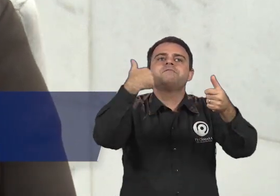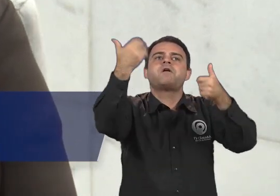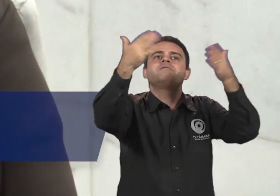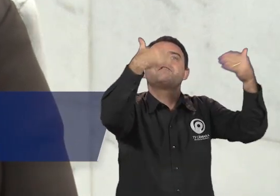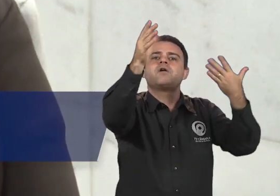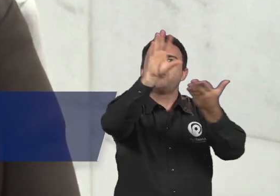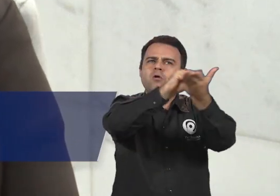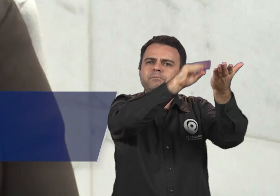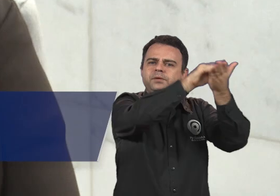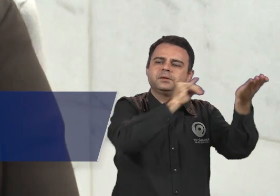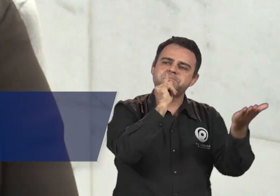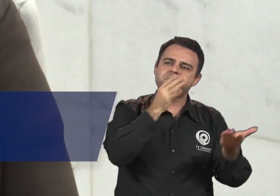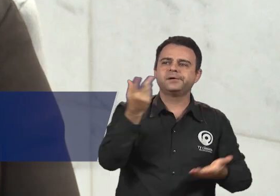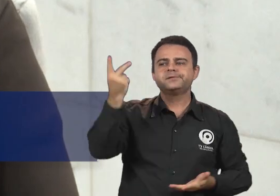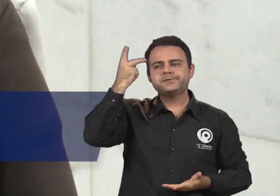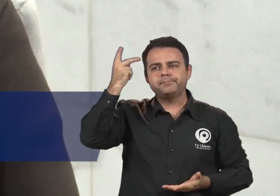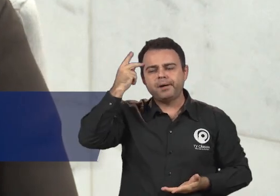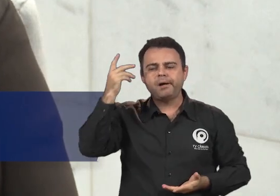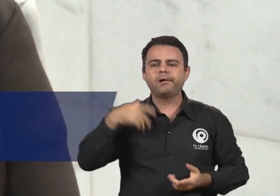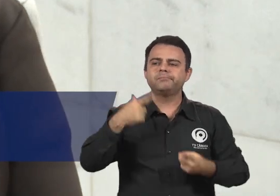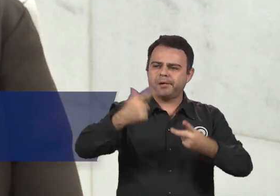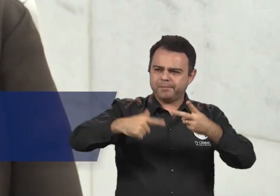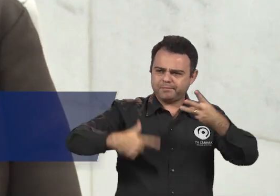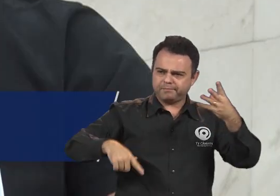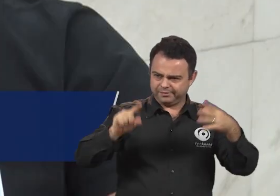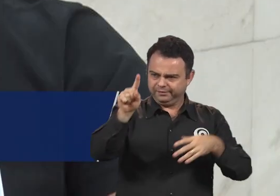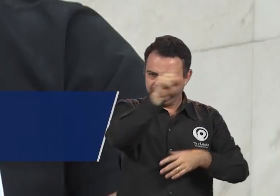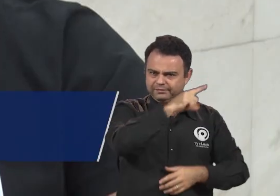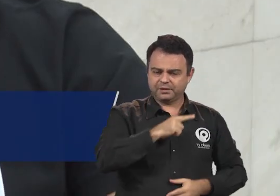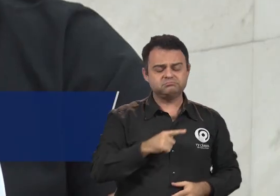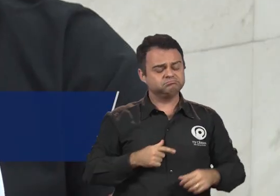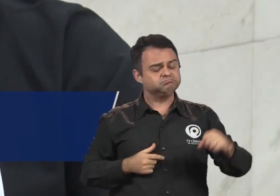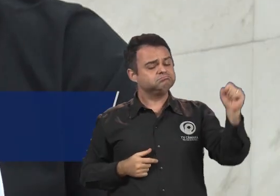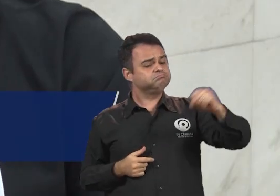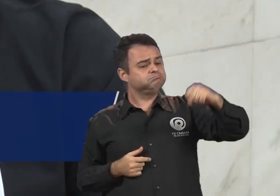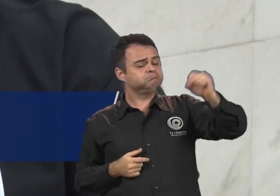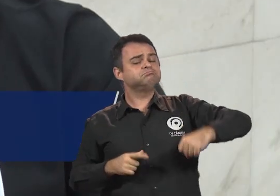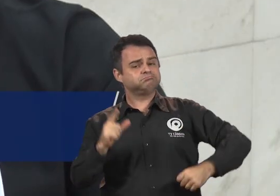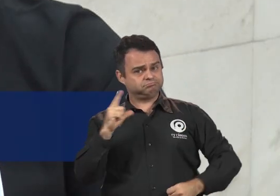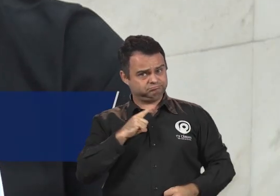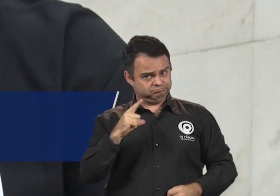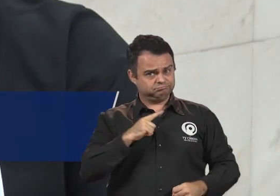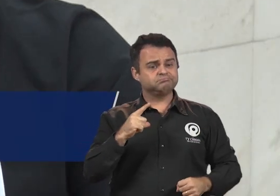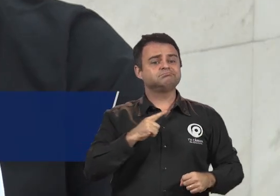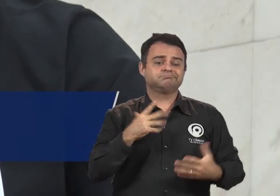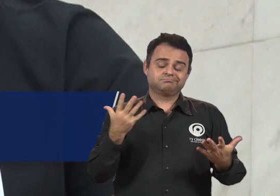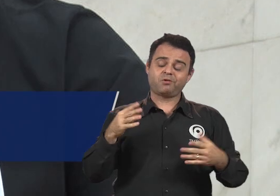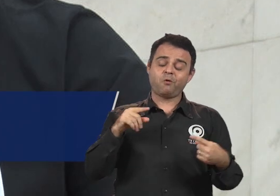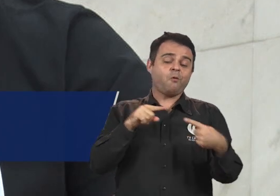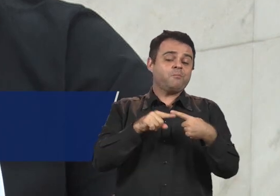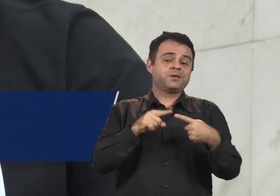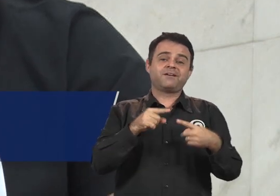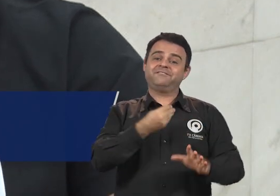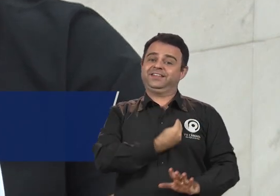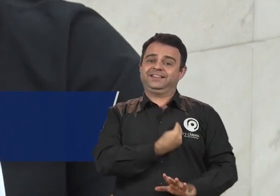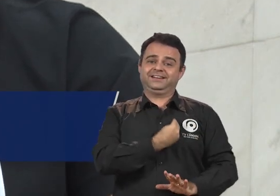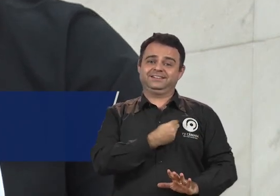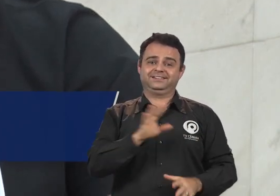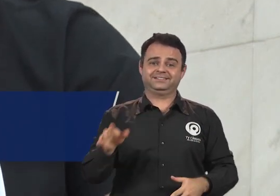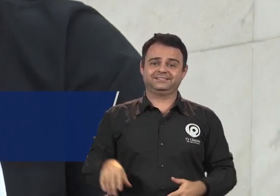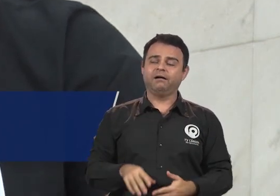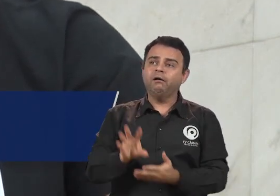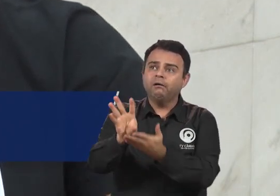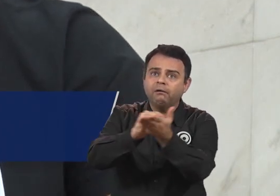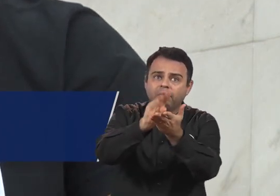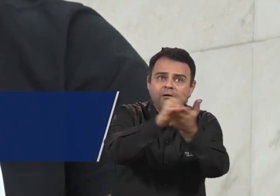São Paulo, para a criação dessas leis? Com certeza. É um princípio da vida, né? Nada se cria, entre